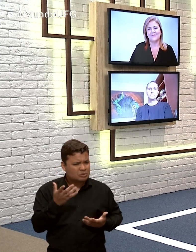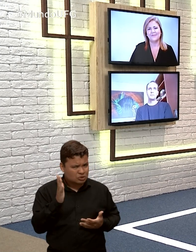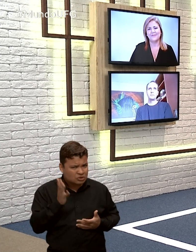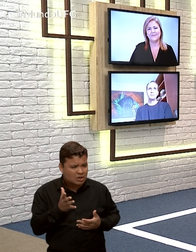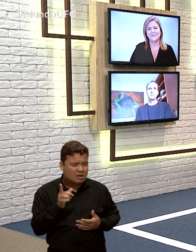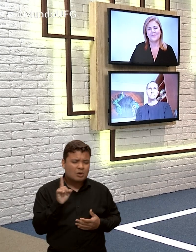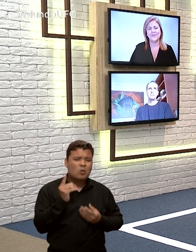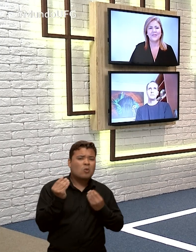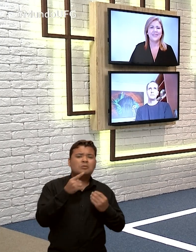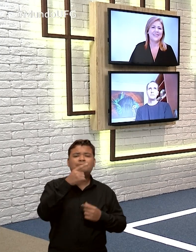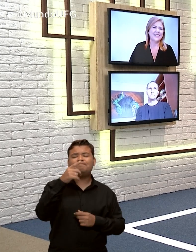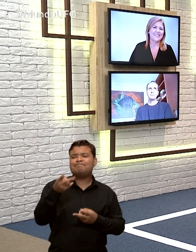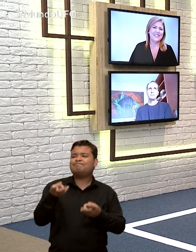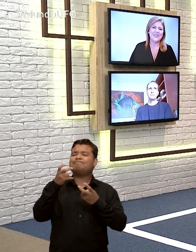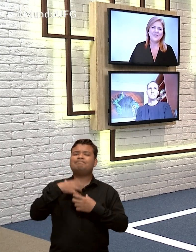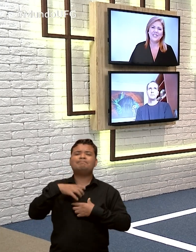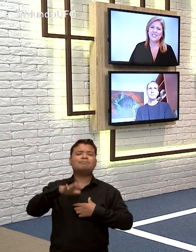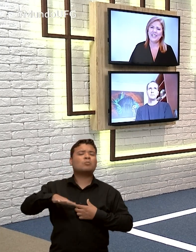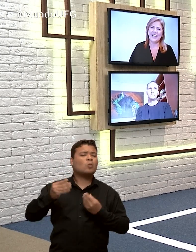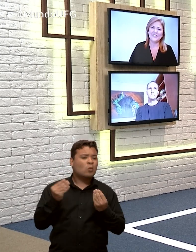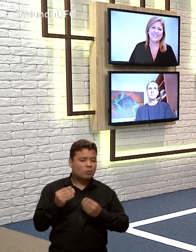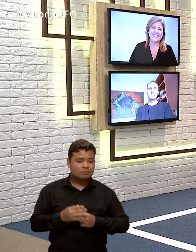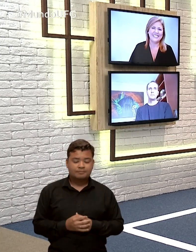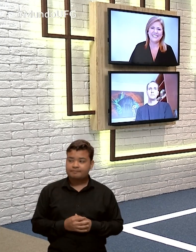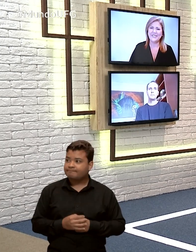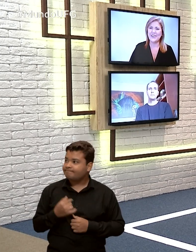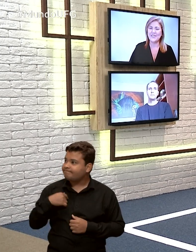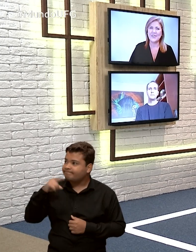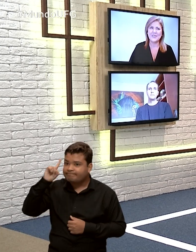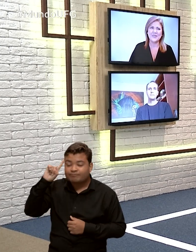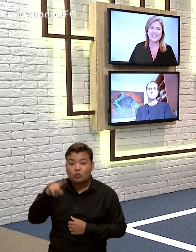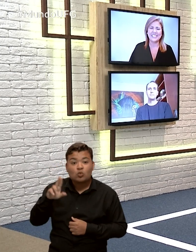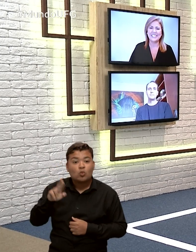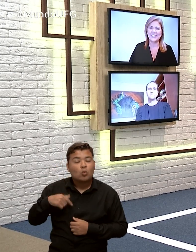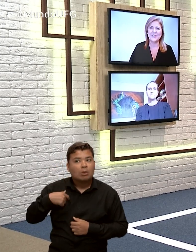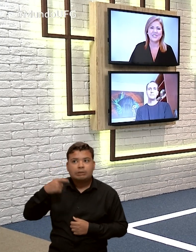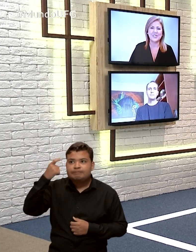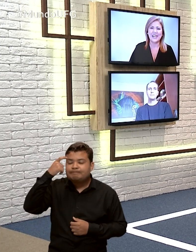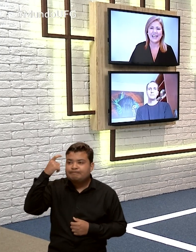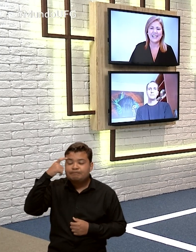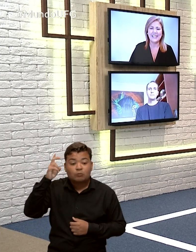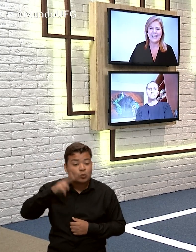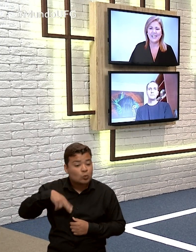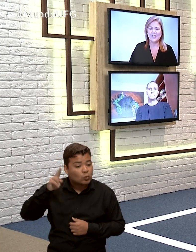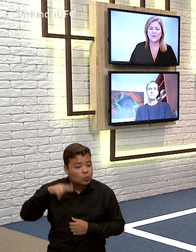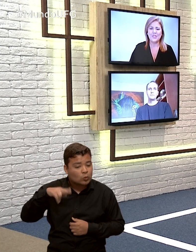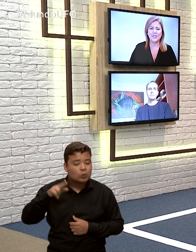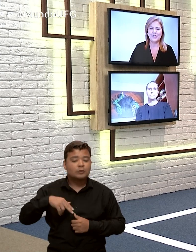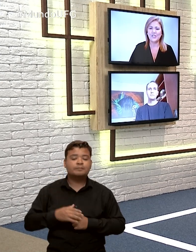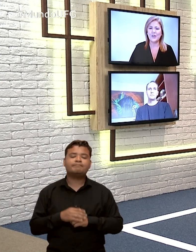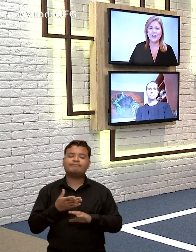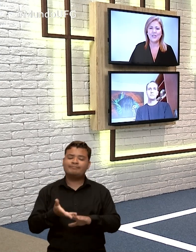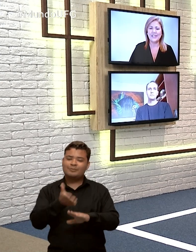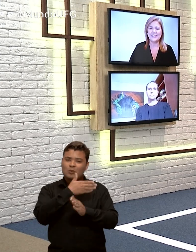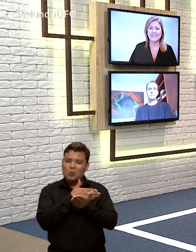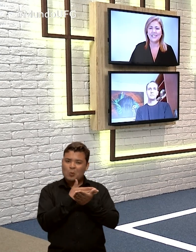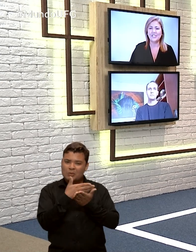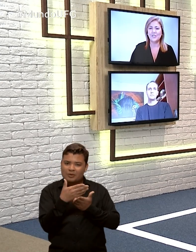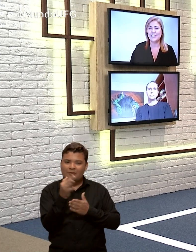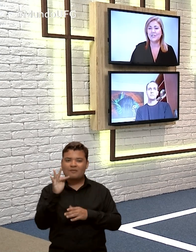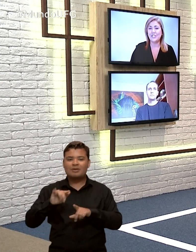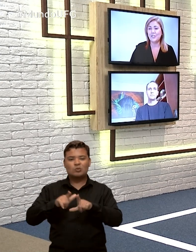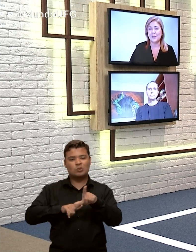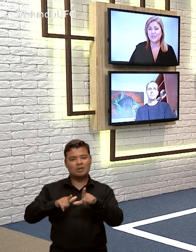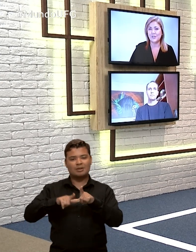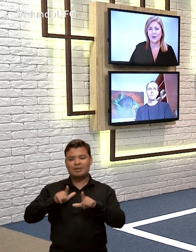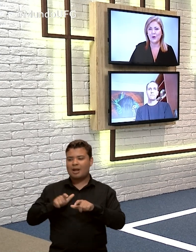isso? Não imaginava, de forma alguma. A gente começou lá no mini auditório, era cerca de